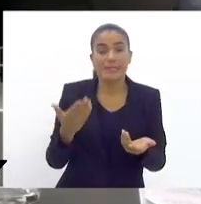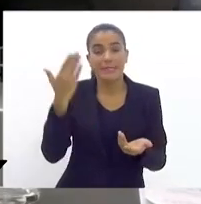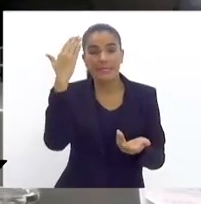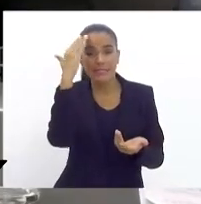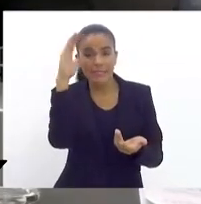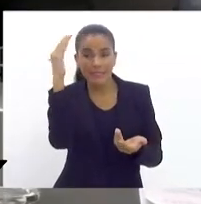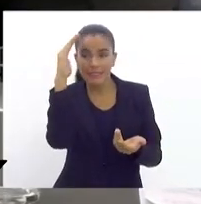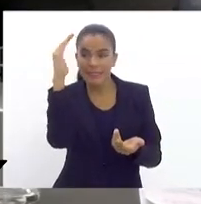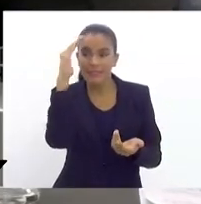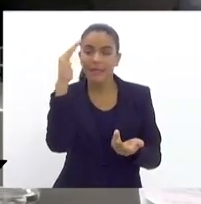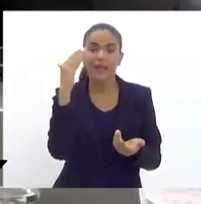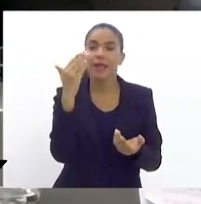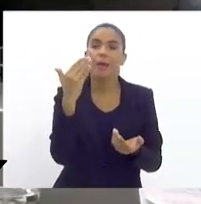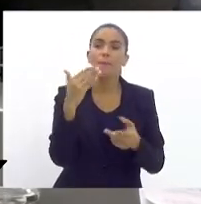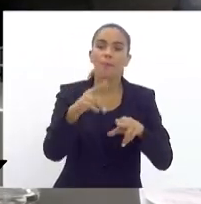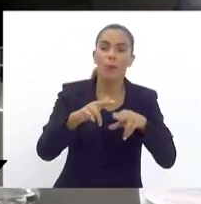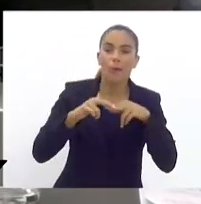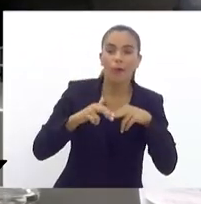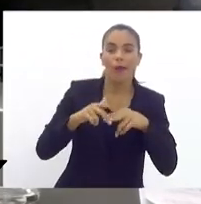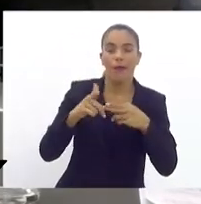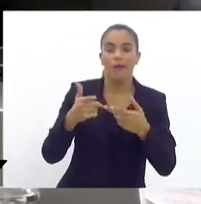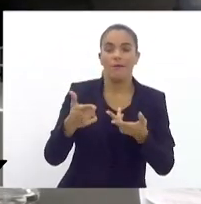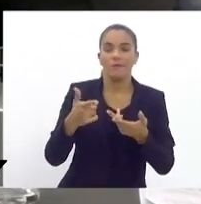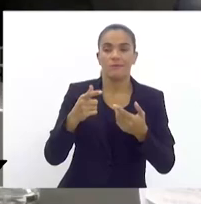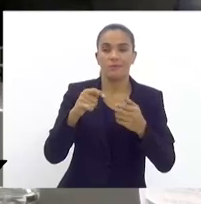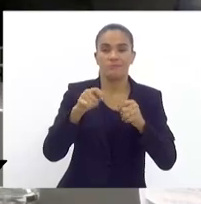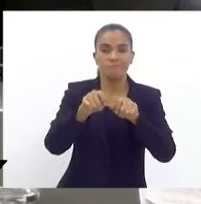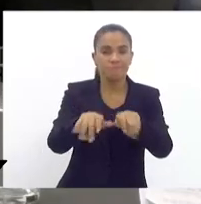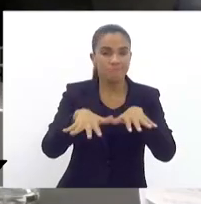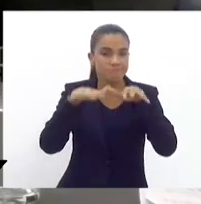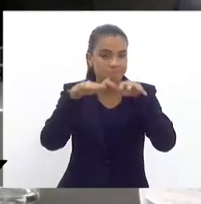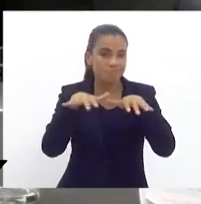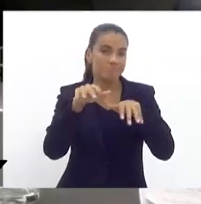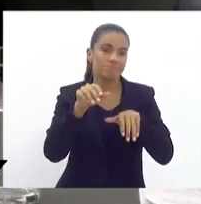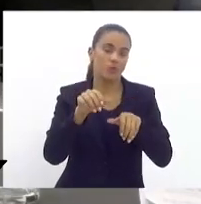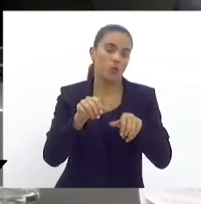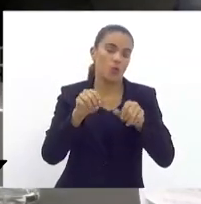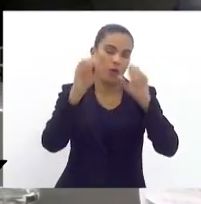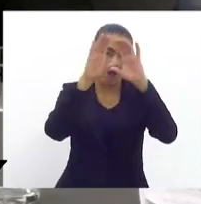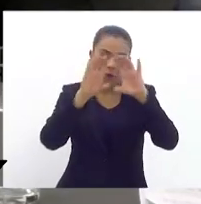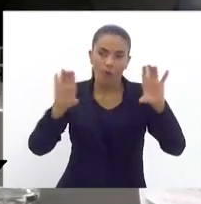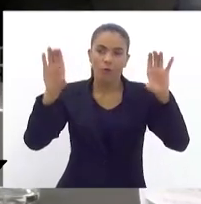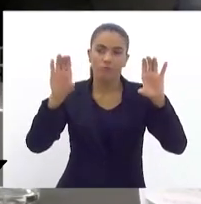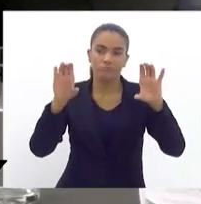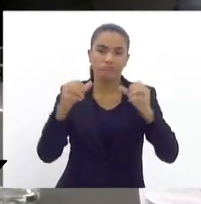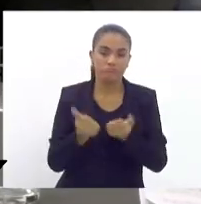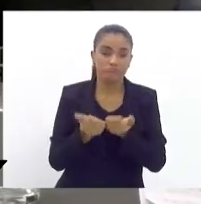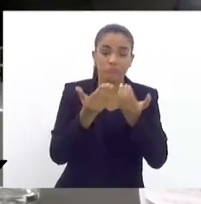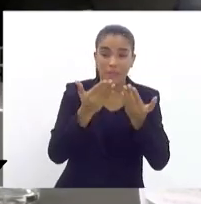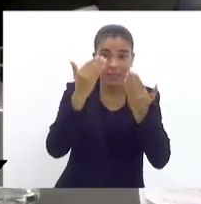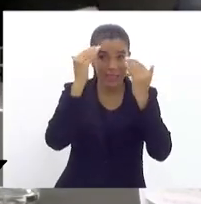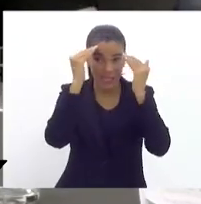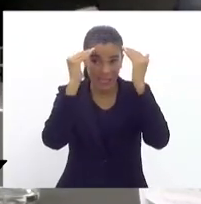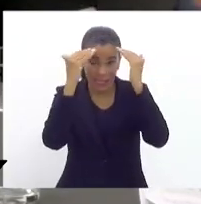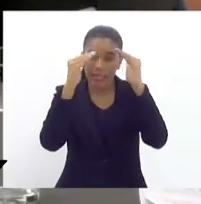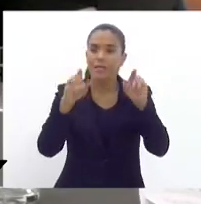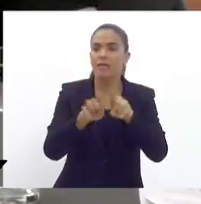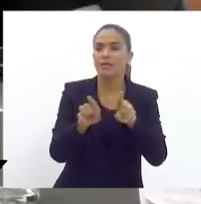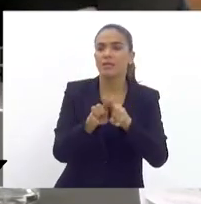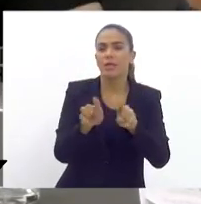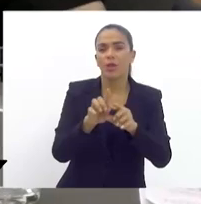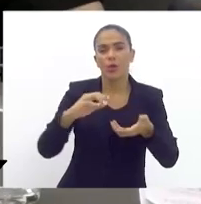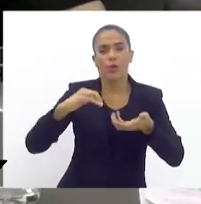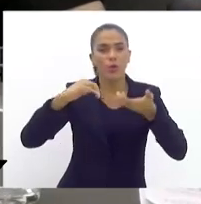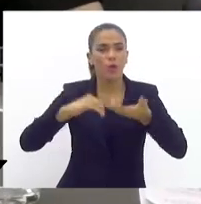entender que, por conta da corte ter dado um voto por unanimidade e por entender também que o Congresso Nacional